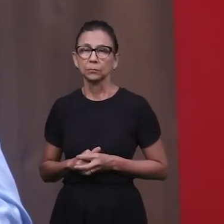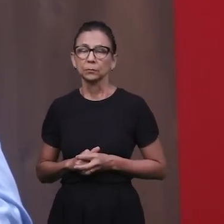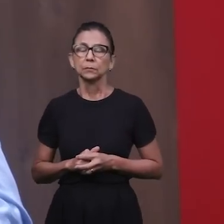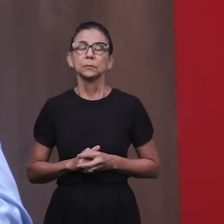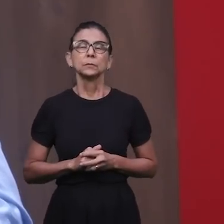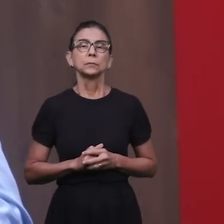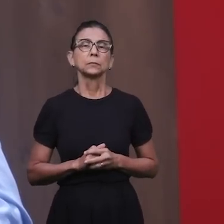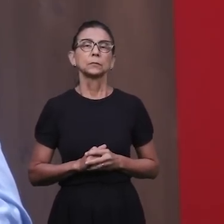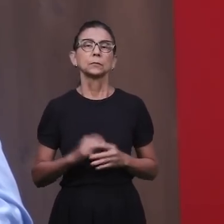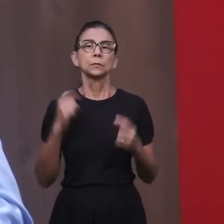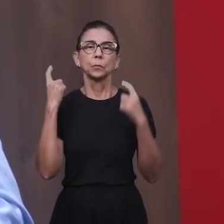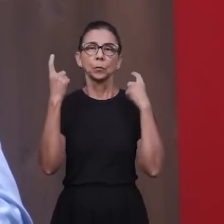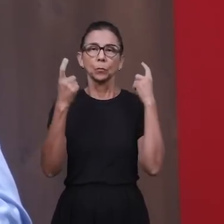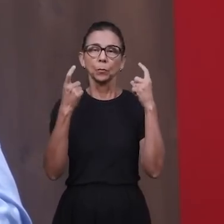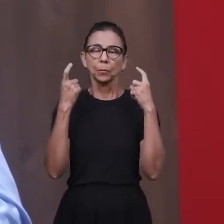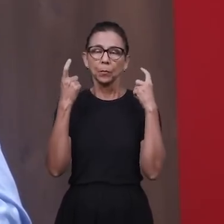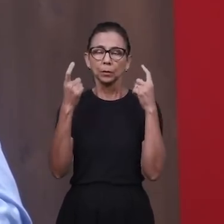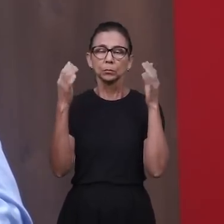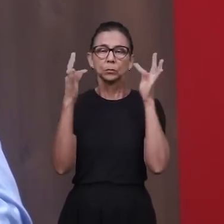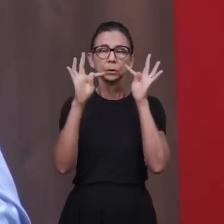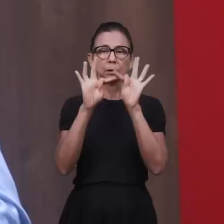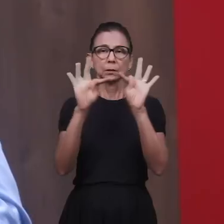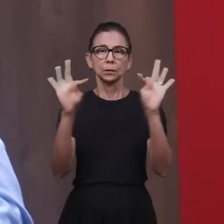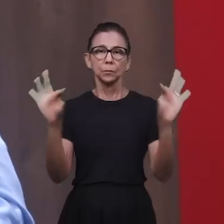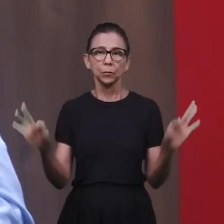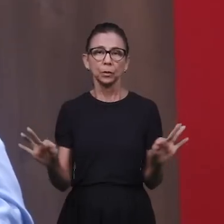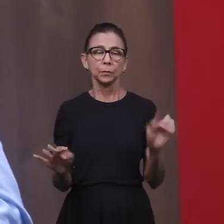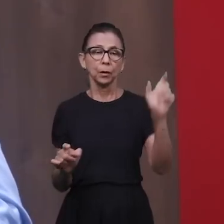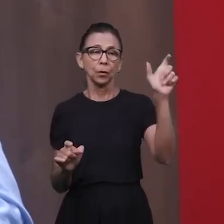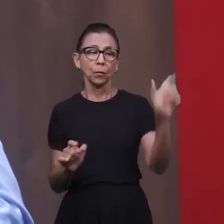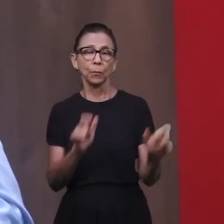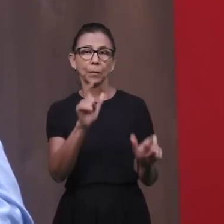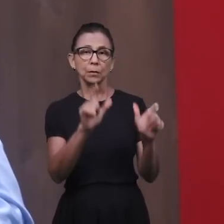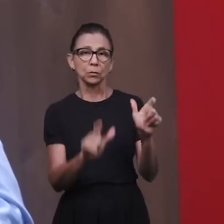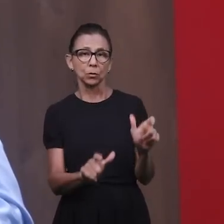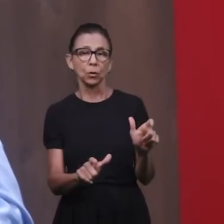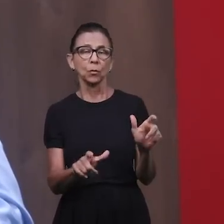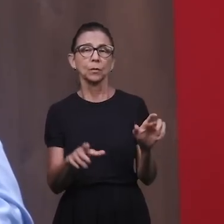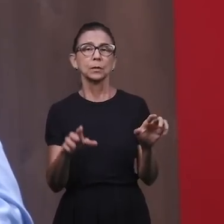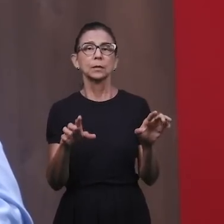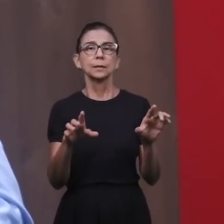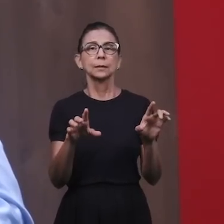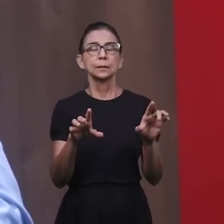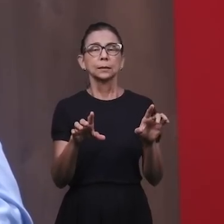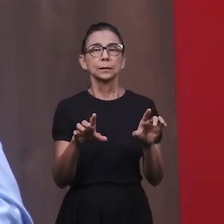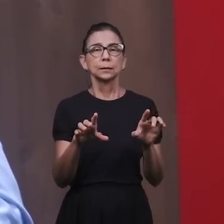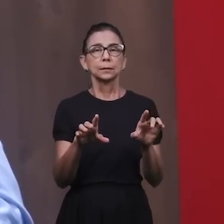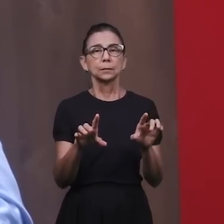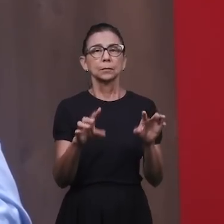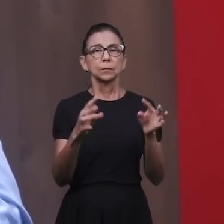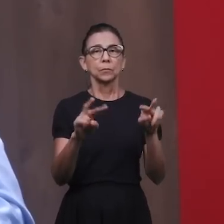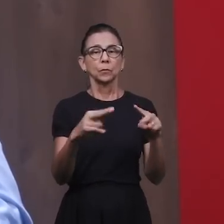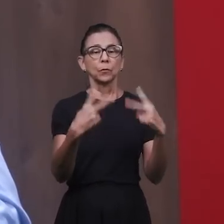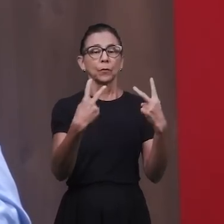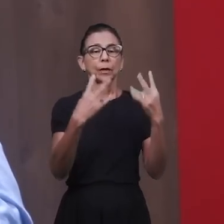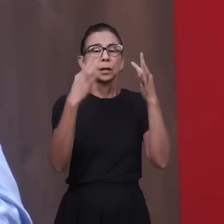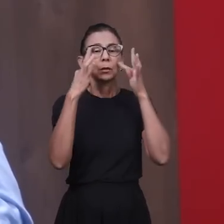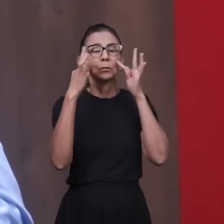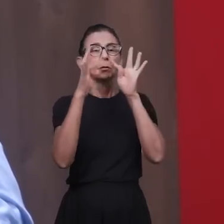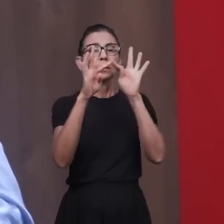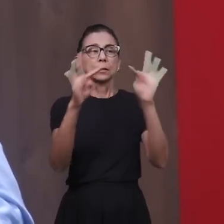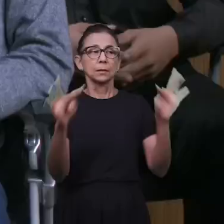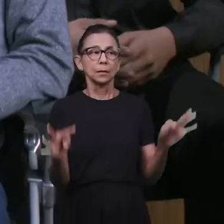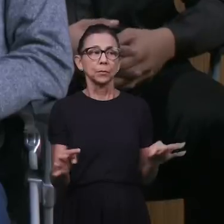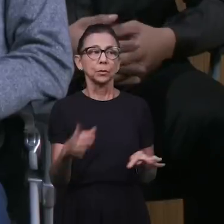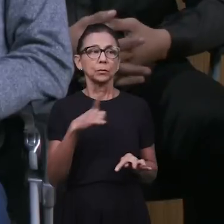se possam salvar. O final de tudo isso é salvação. Por isso nós somos